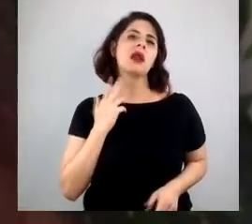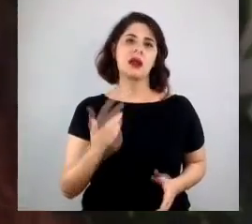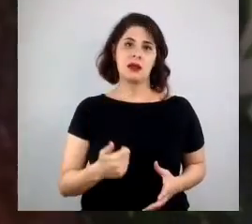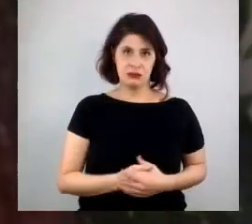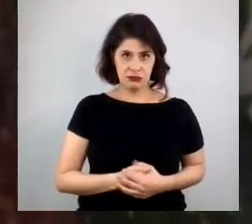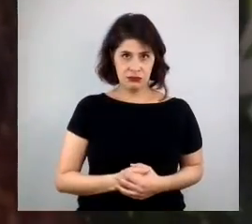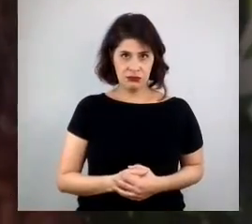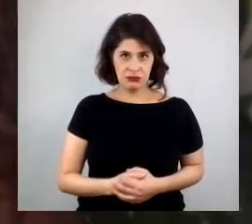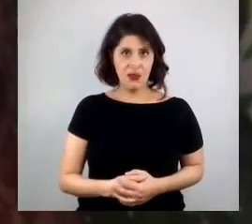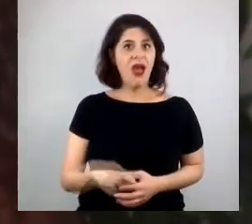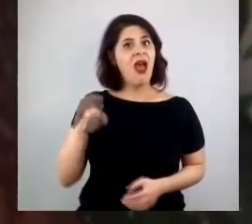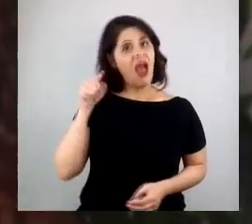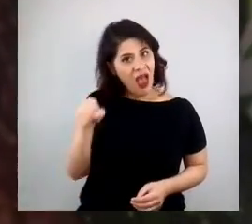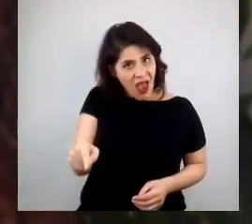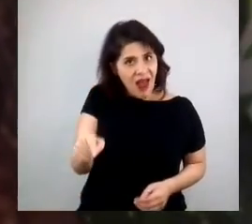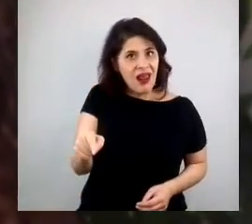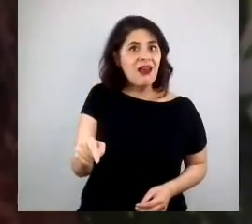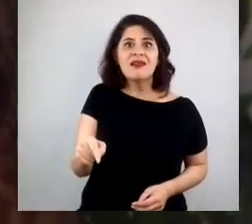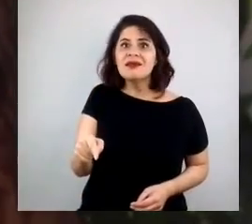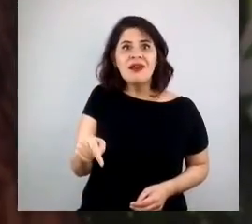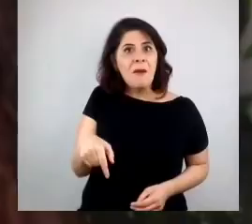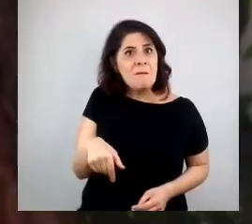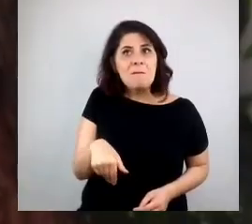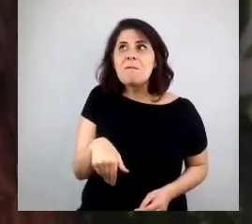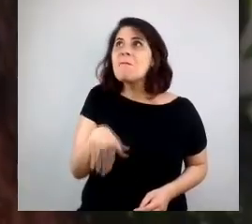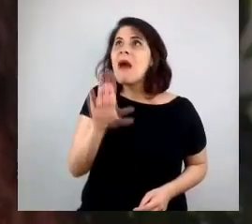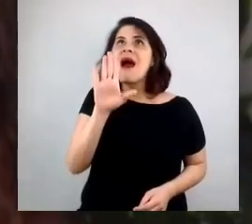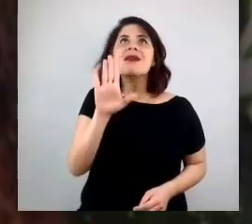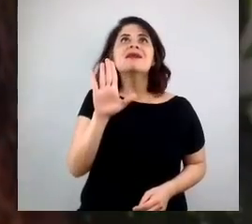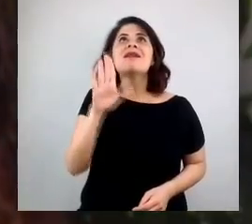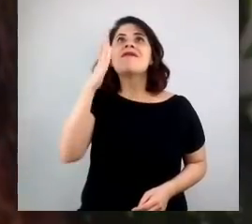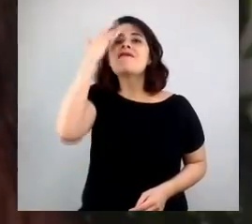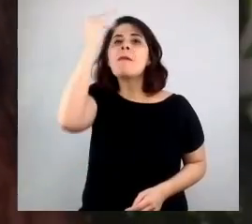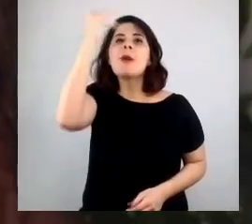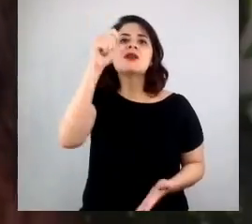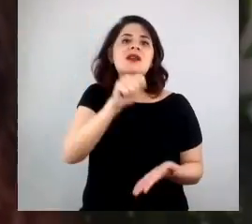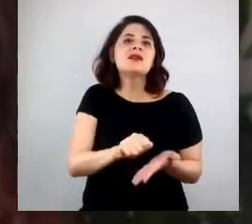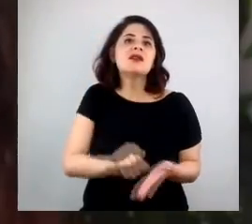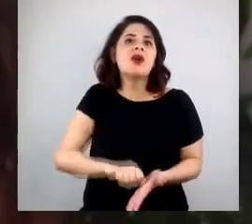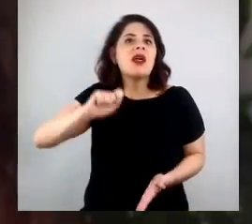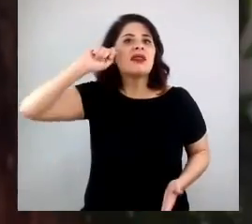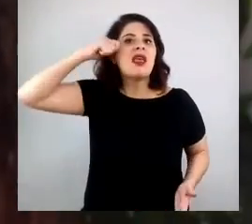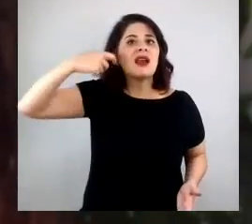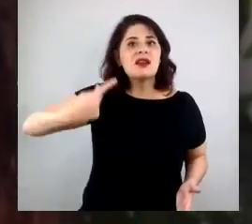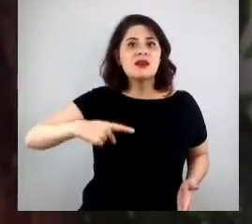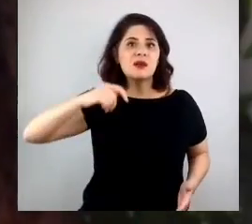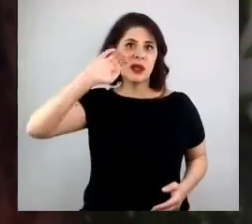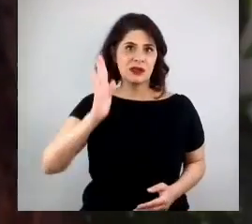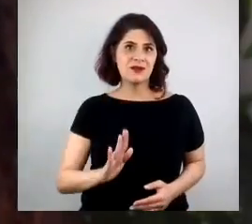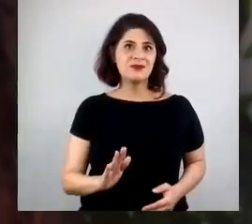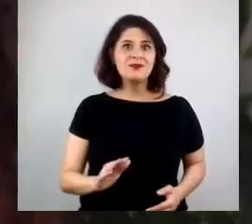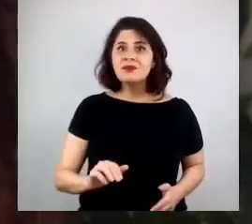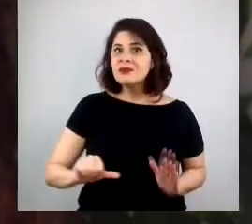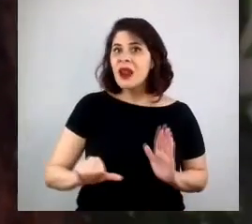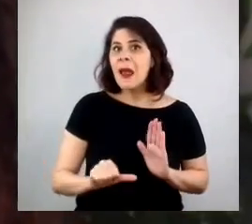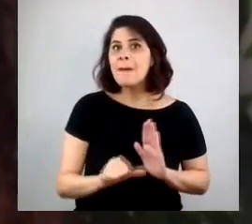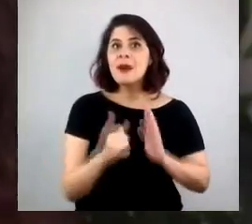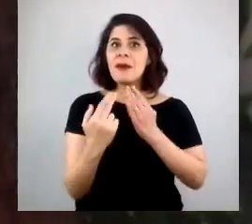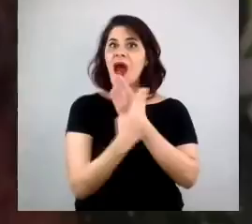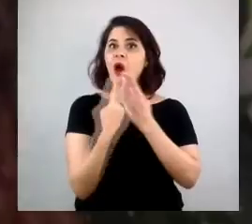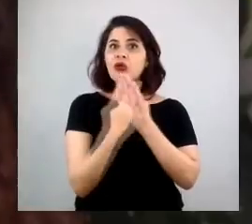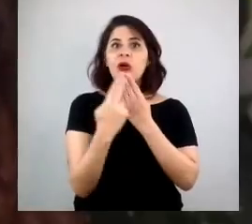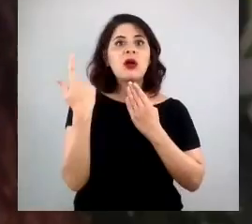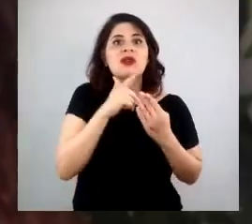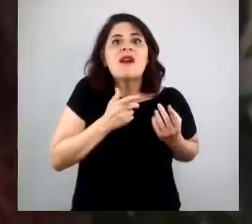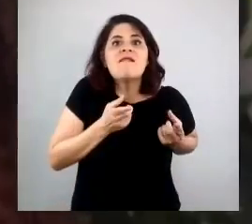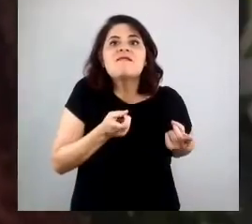uma das maiores escritoras negras do Brasil, primeira autora negra a ser best-seller. traduzida